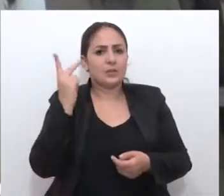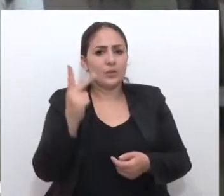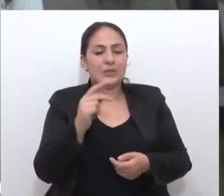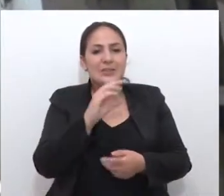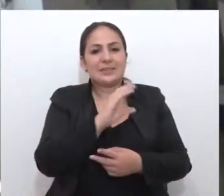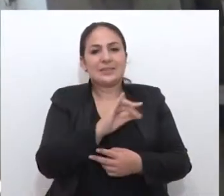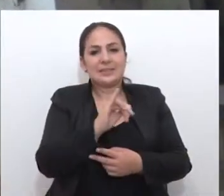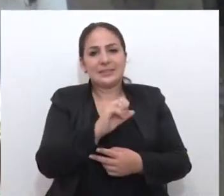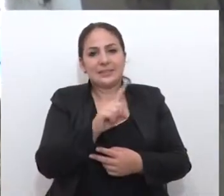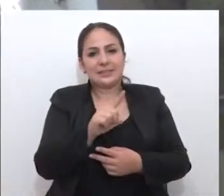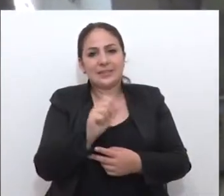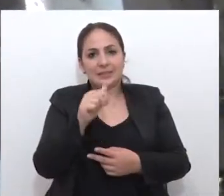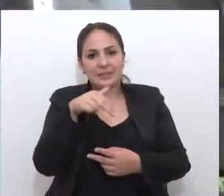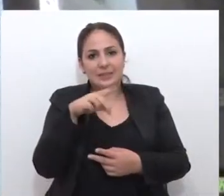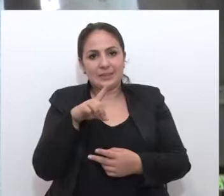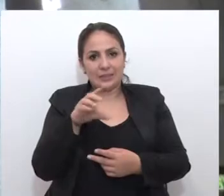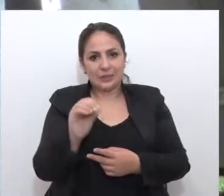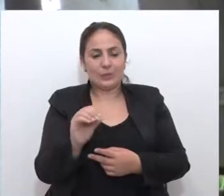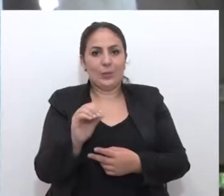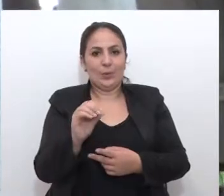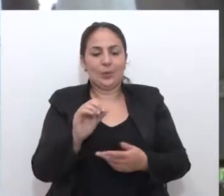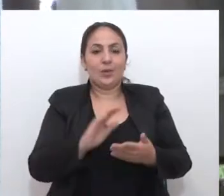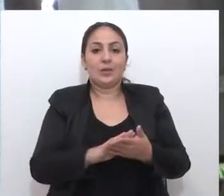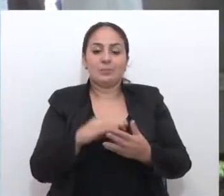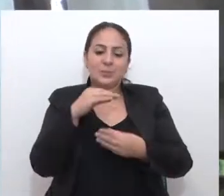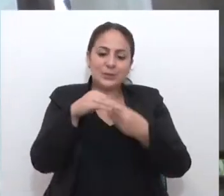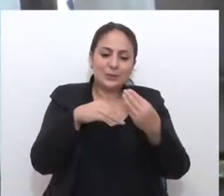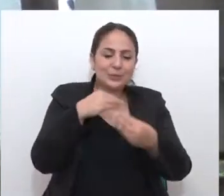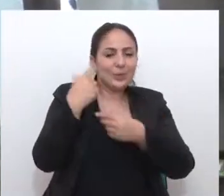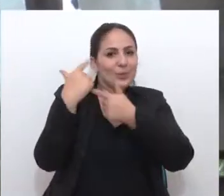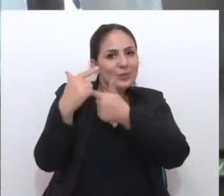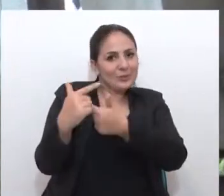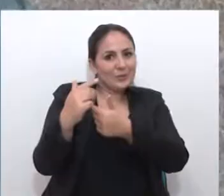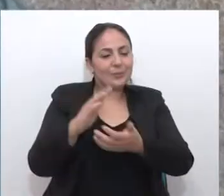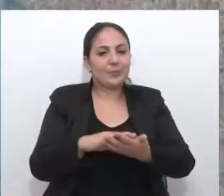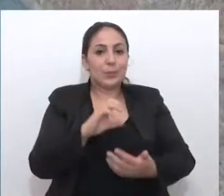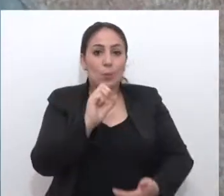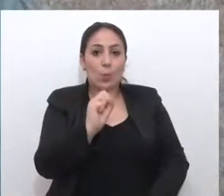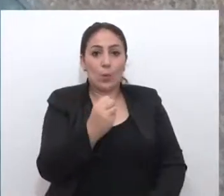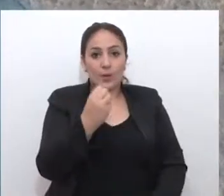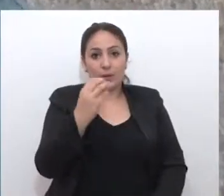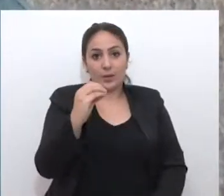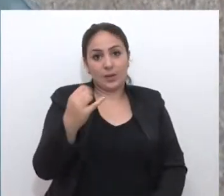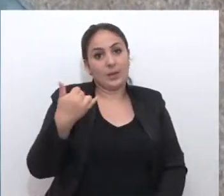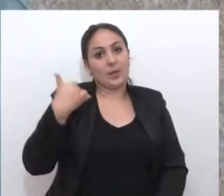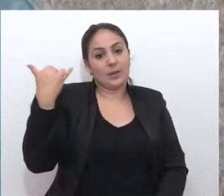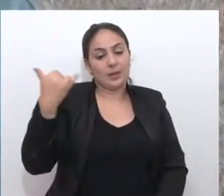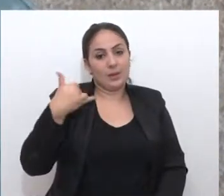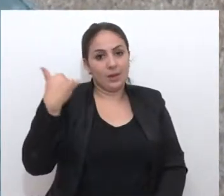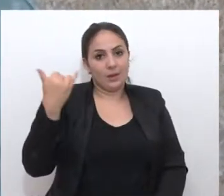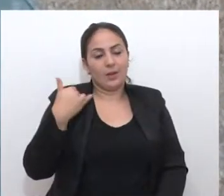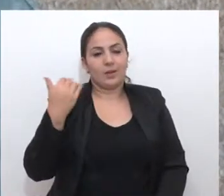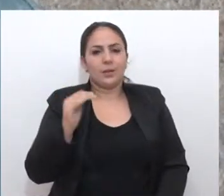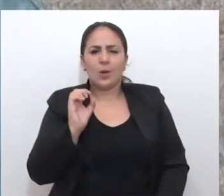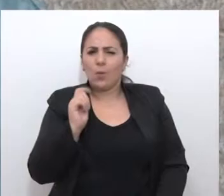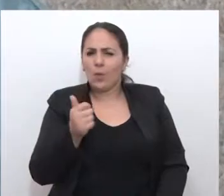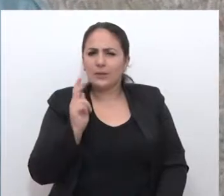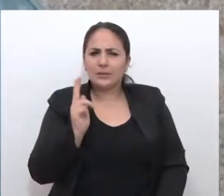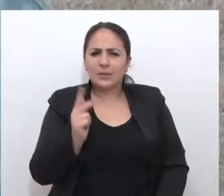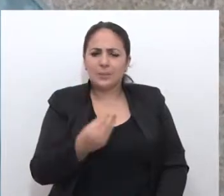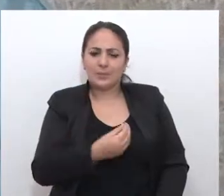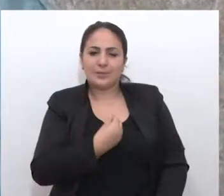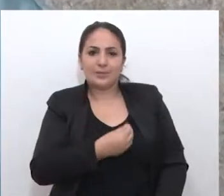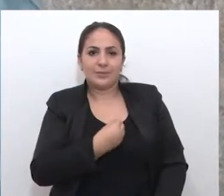seu Cizenando da Silveira se mistura ao tradicionalismo. Aos 80 anos, ele passou